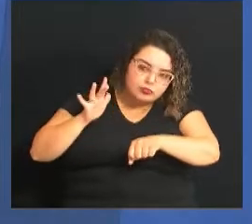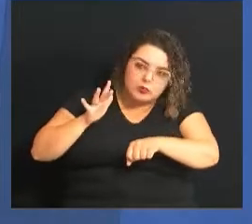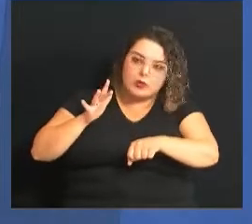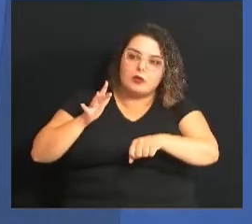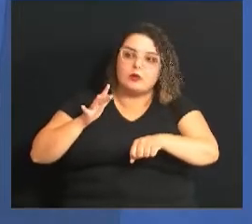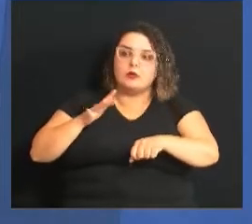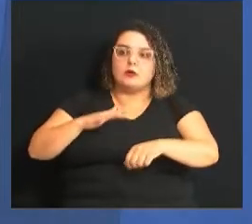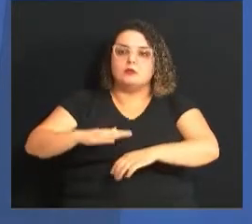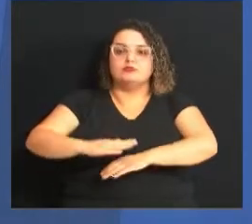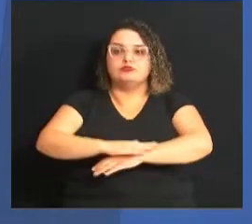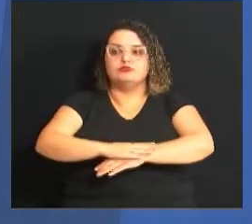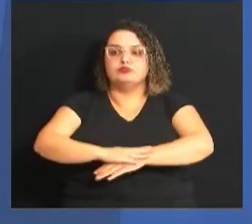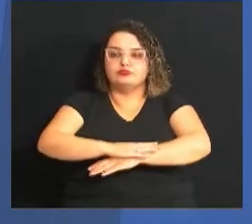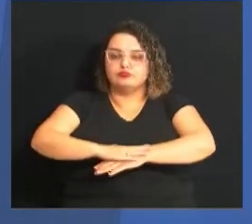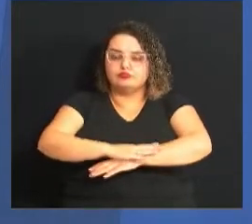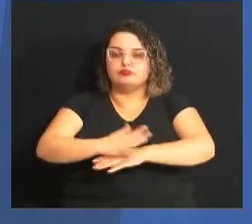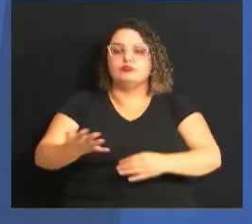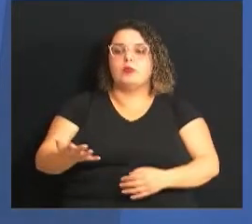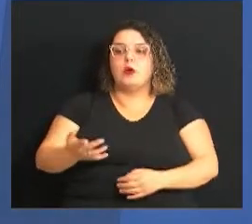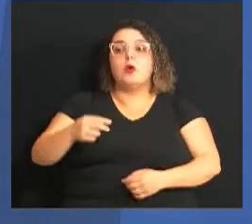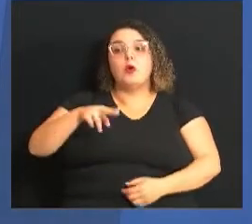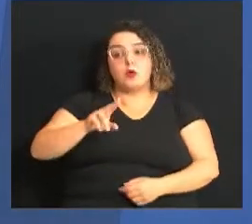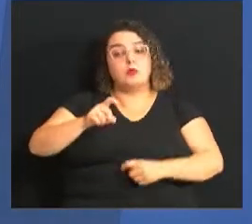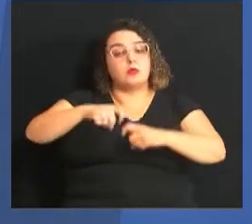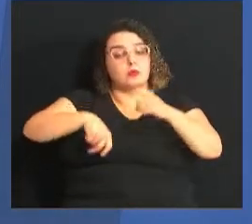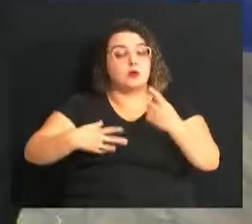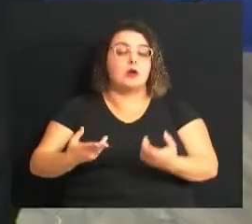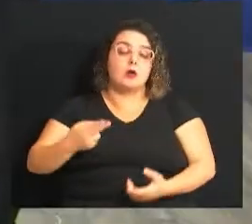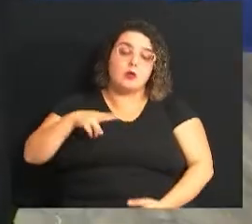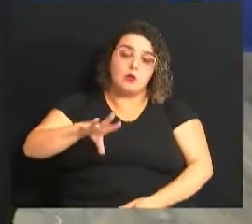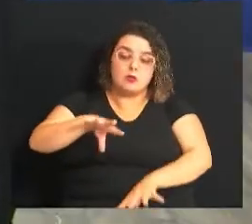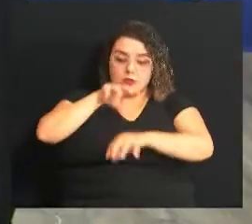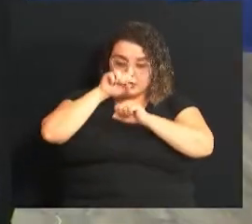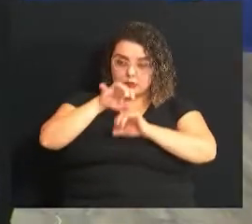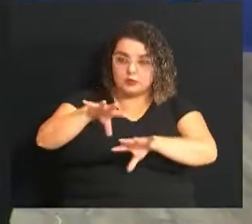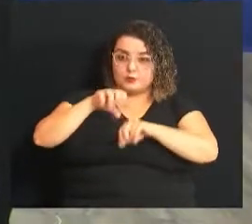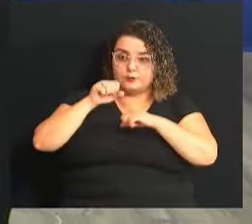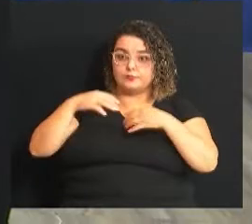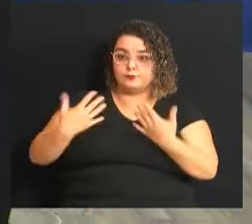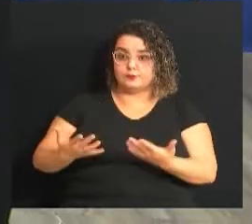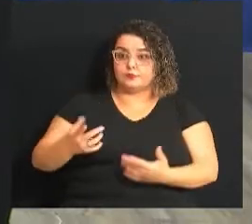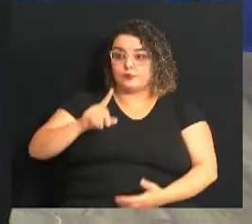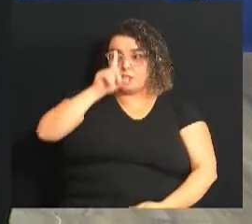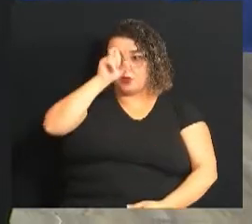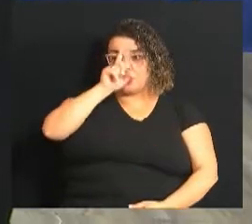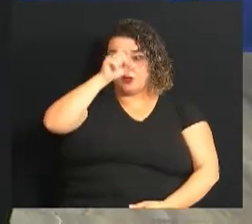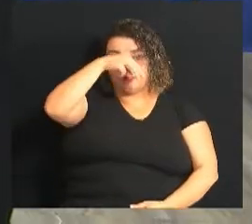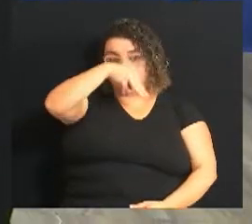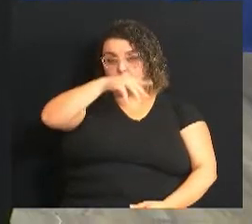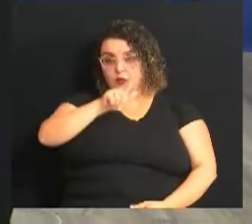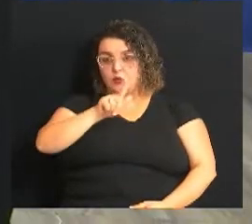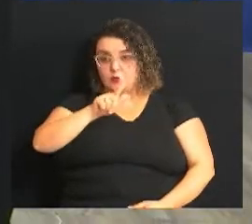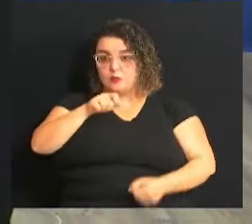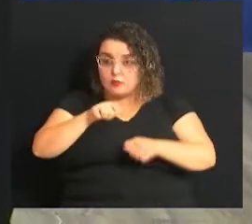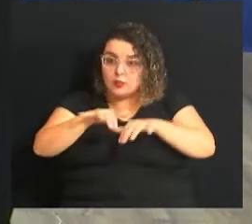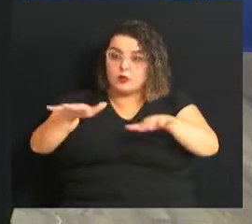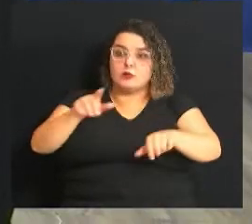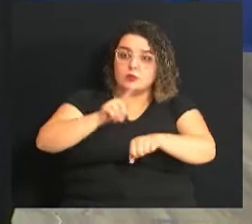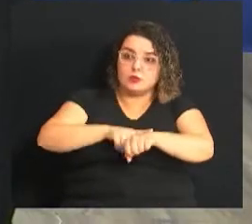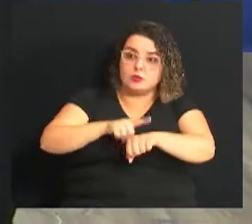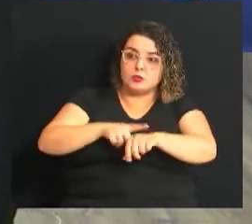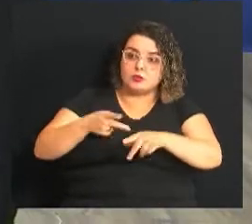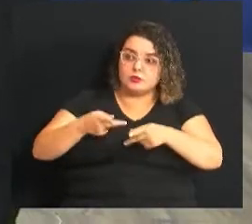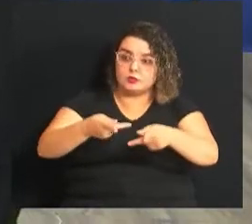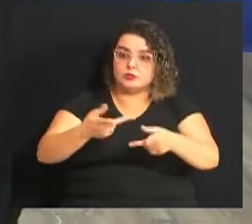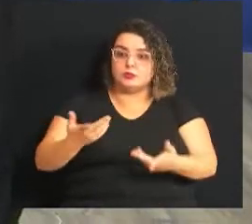prolongado por vias sexual e respiratórias. Hospital Mário Gatti ampliou o horário de visitação,